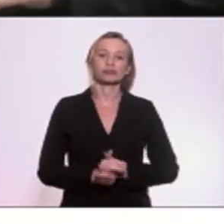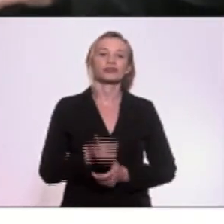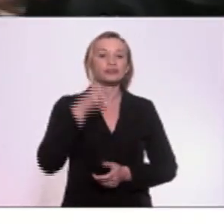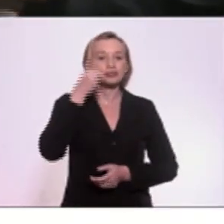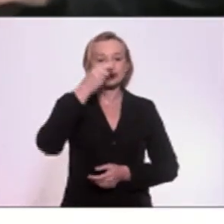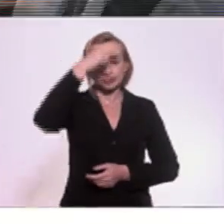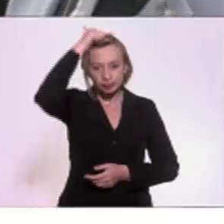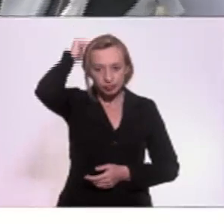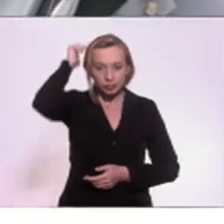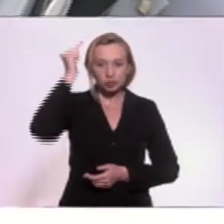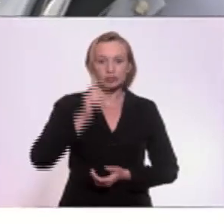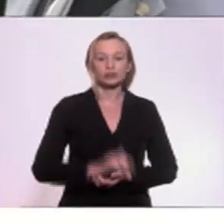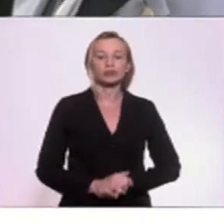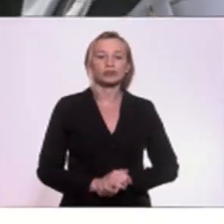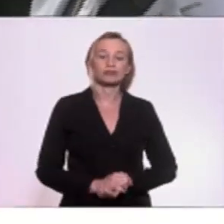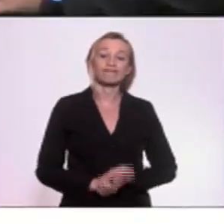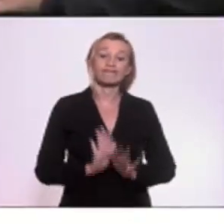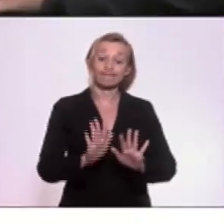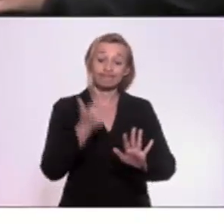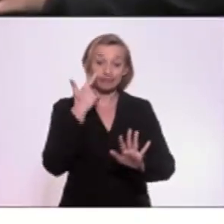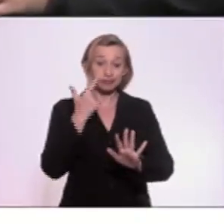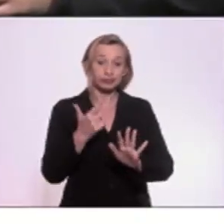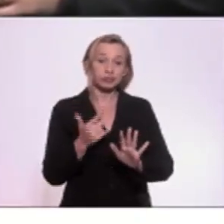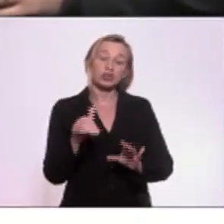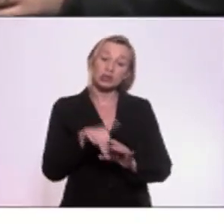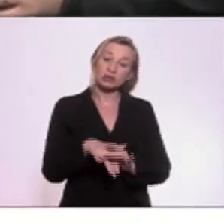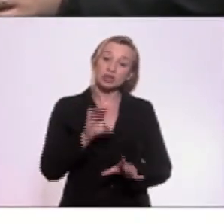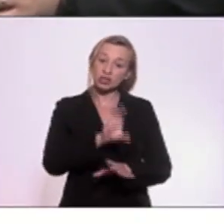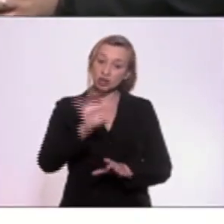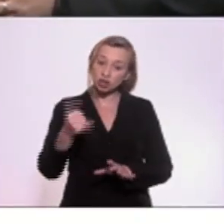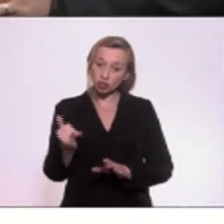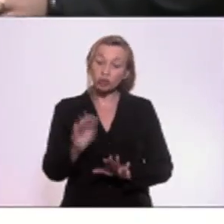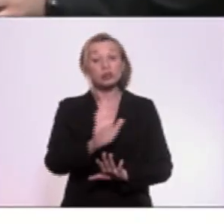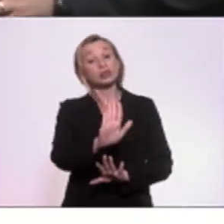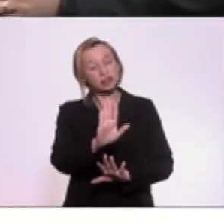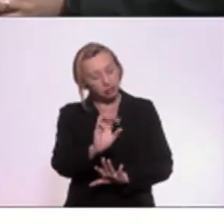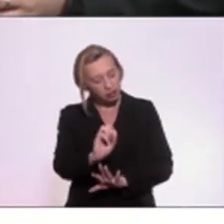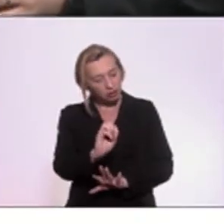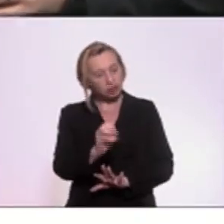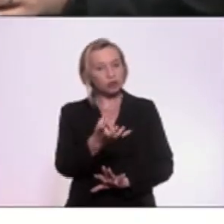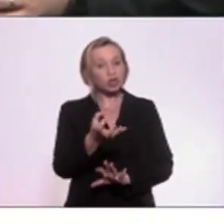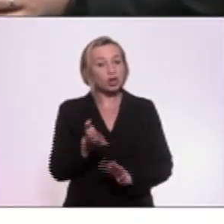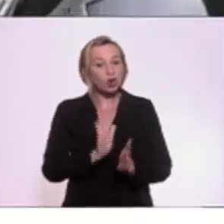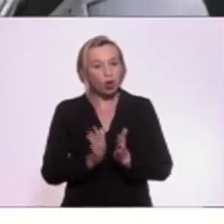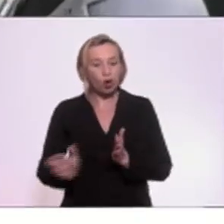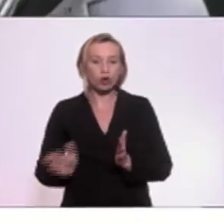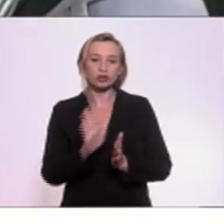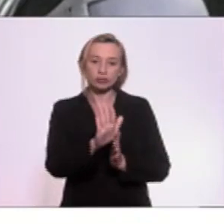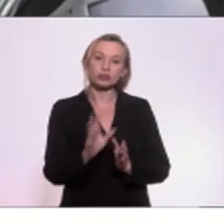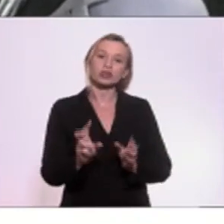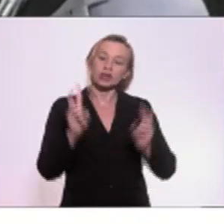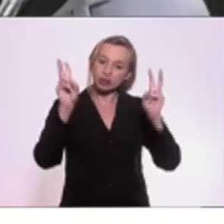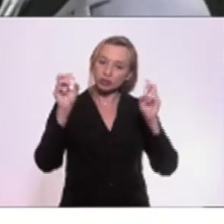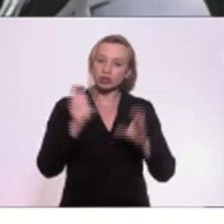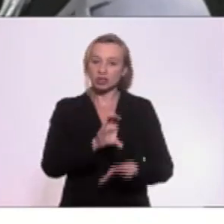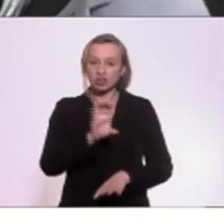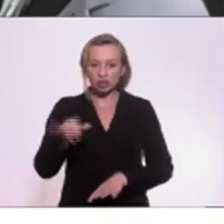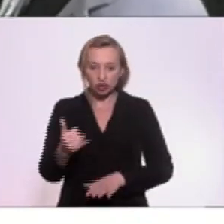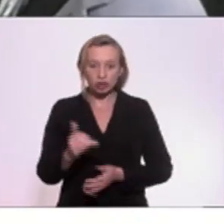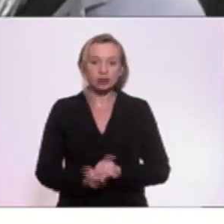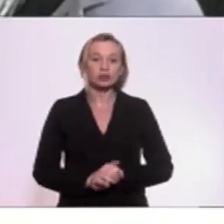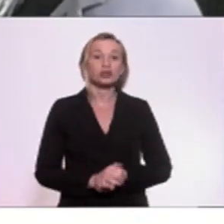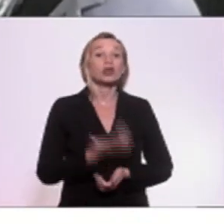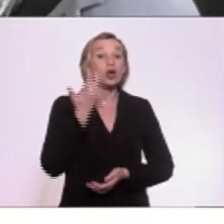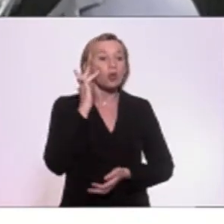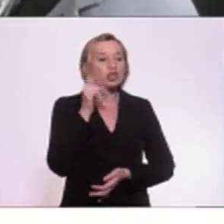Luiz. Olha só, nós vamos votar o parecer da CCJ. Sim, eu quero uma questão de ordem no parecer da CCJ. Eu acho